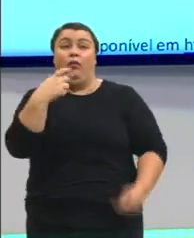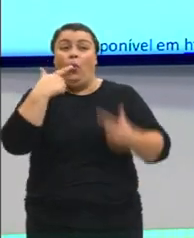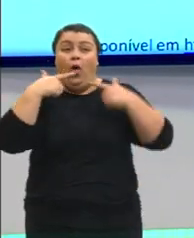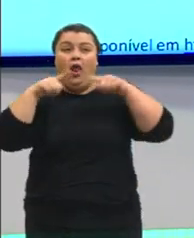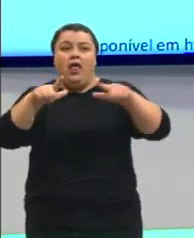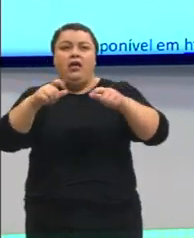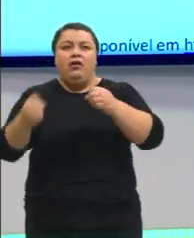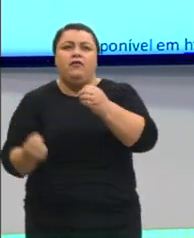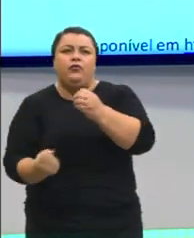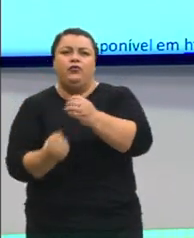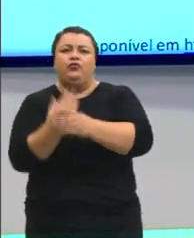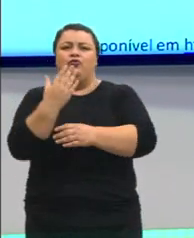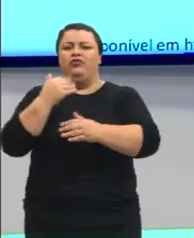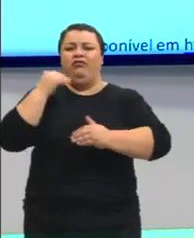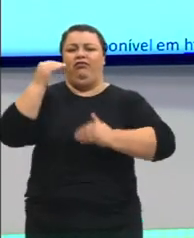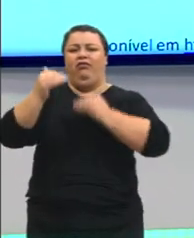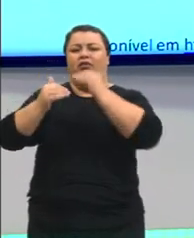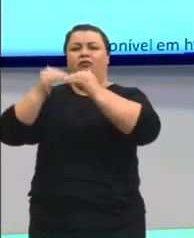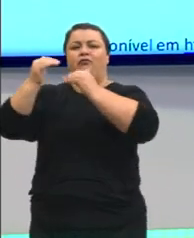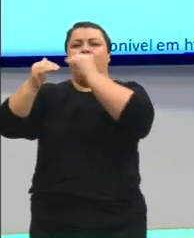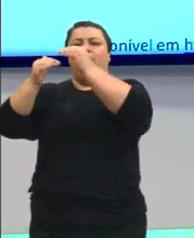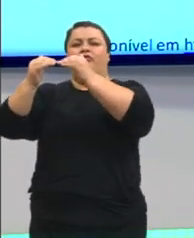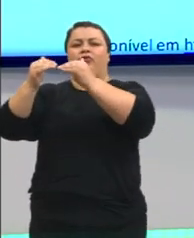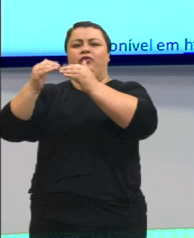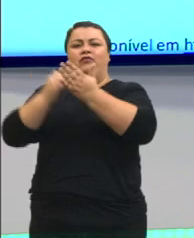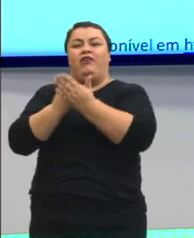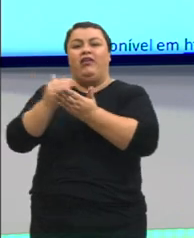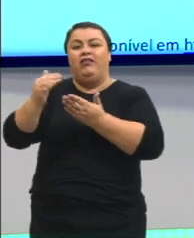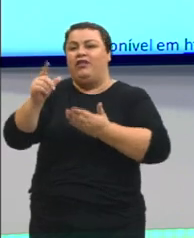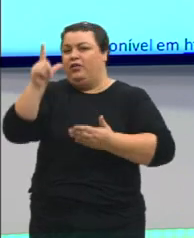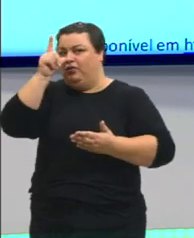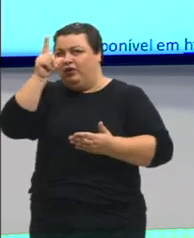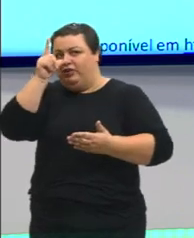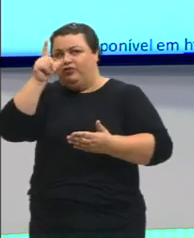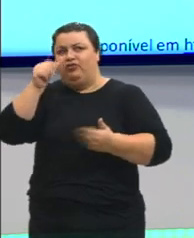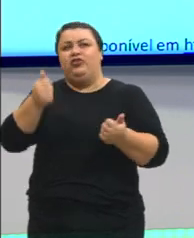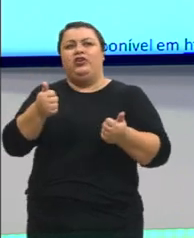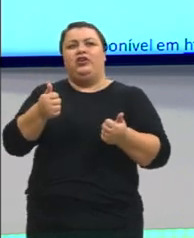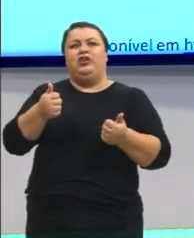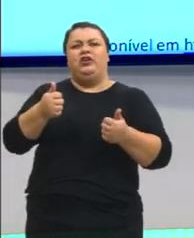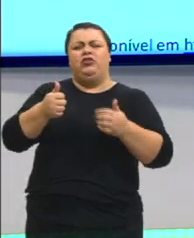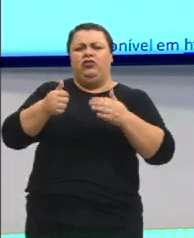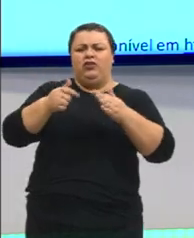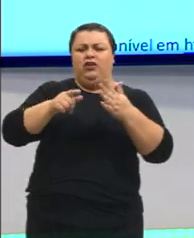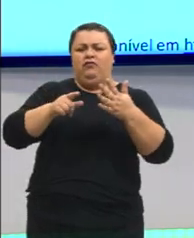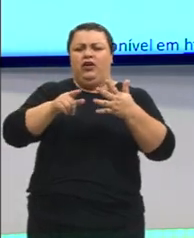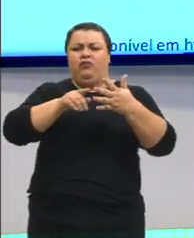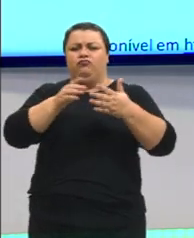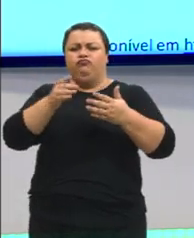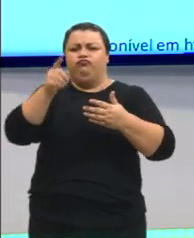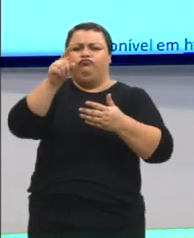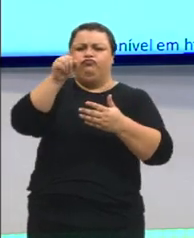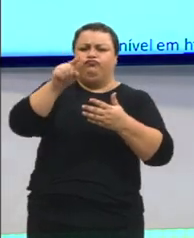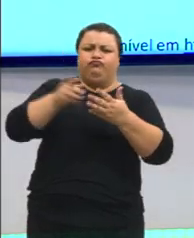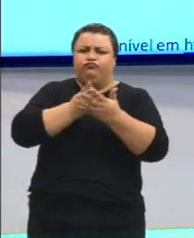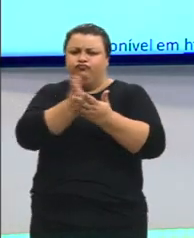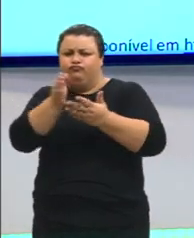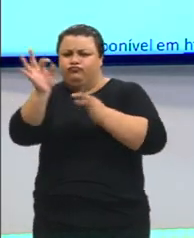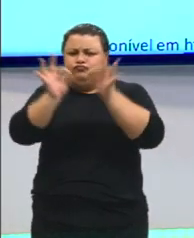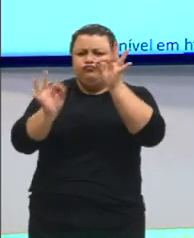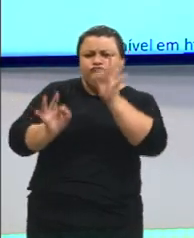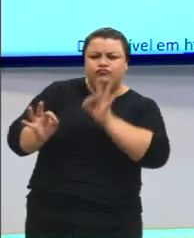dessa evolução que vai vir lá do latim do latim vulgar e ela vai né se